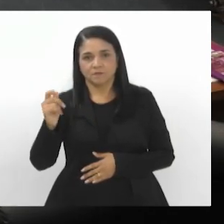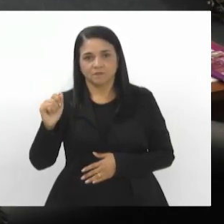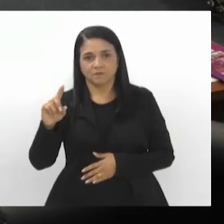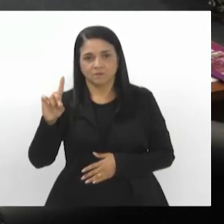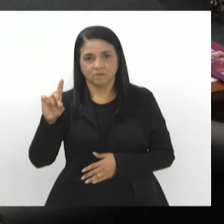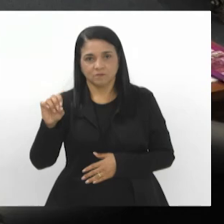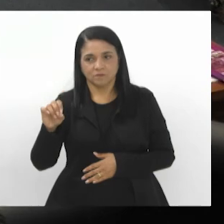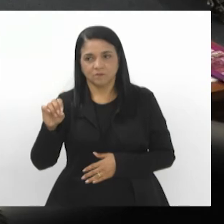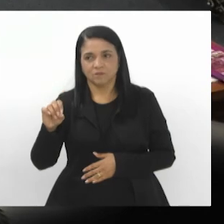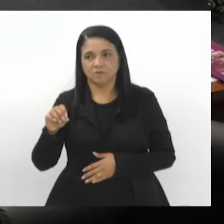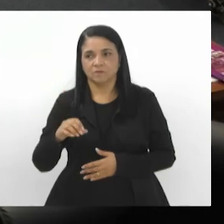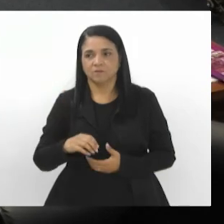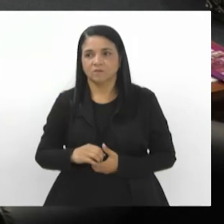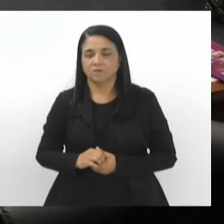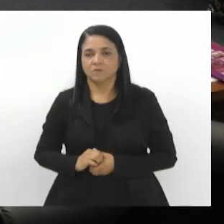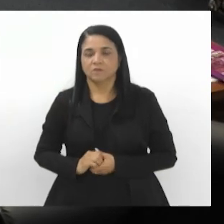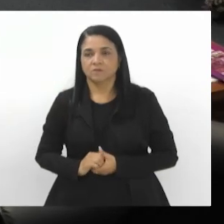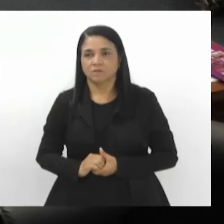Chico está aí em cima?